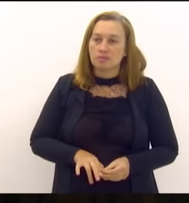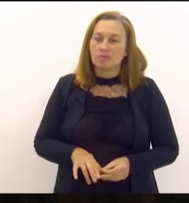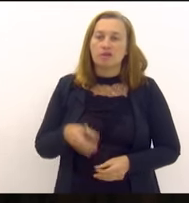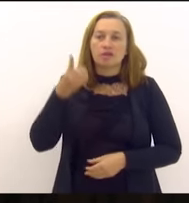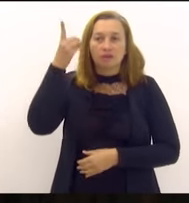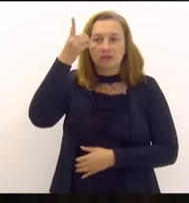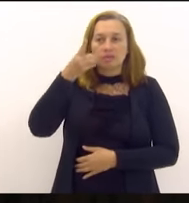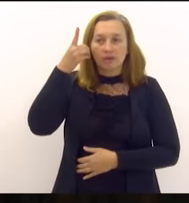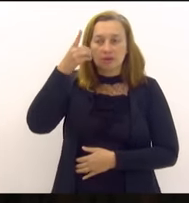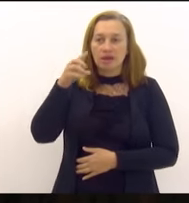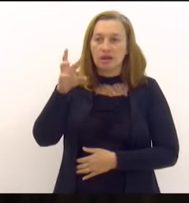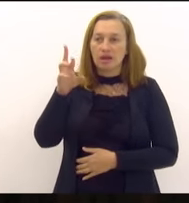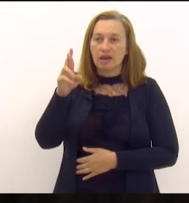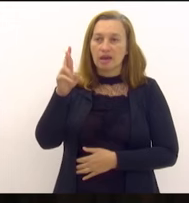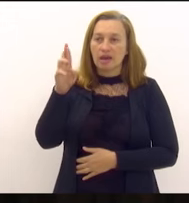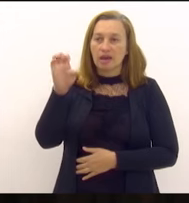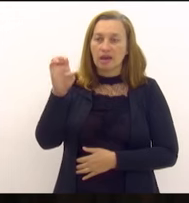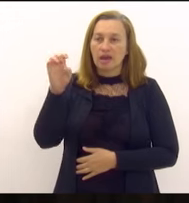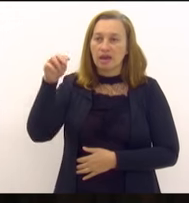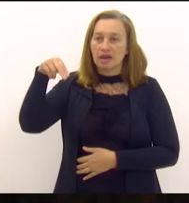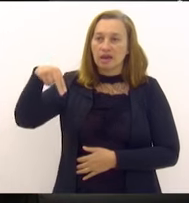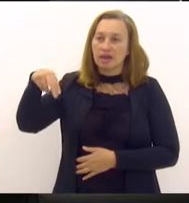Renato Miranda.